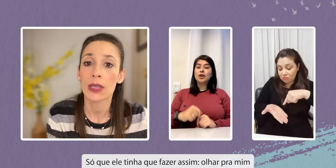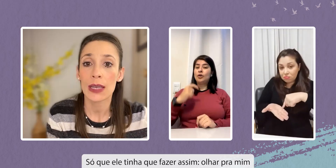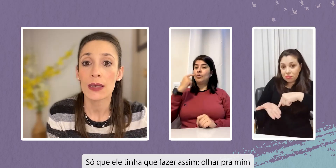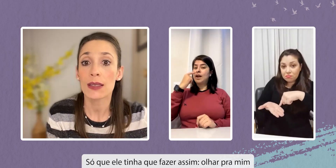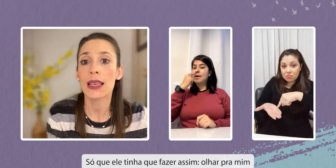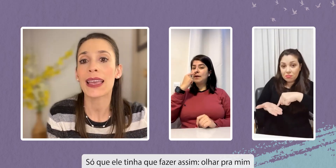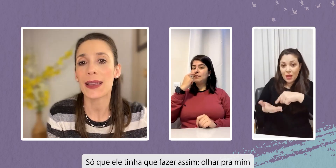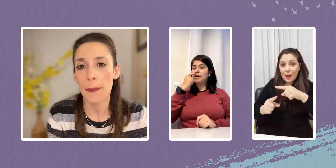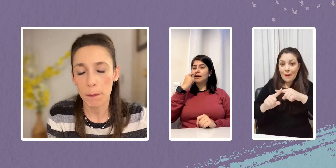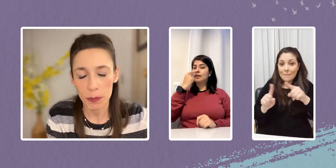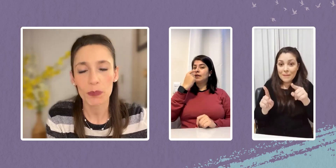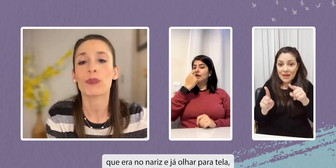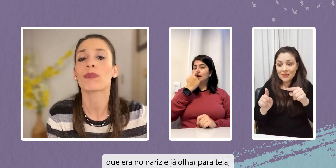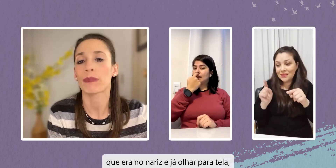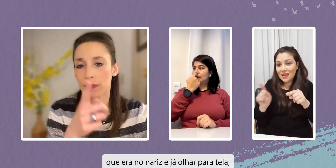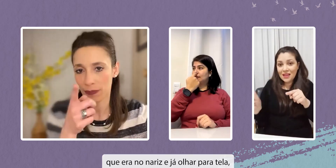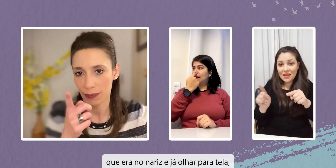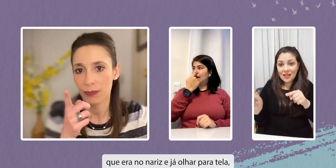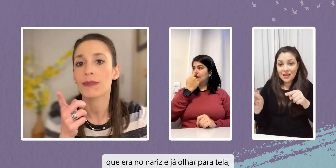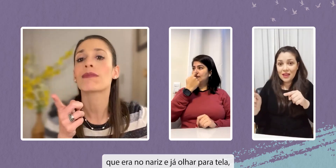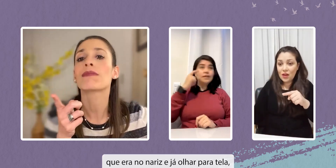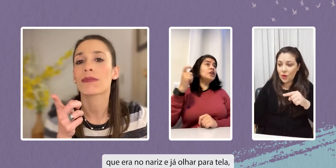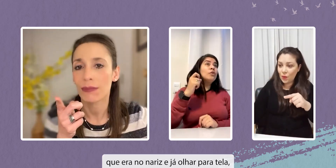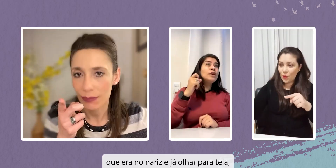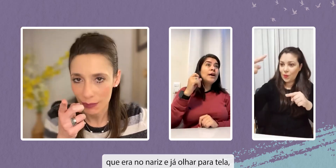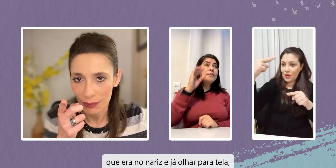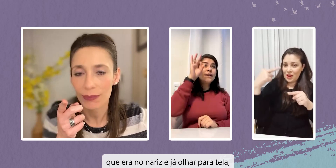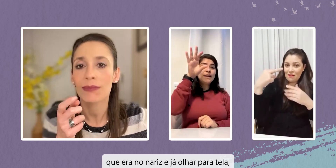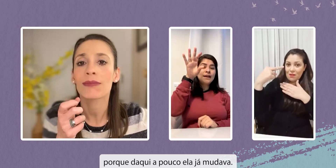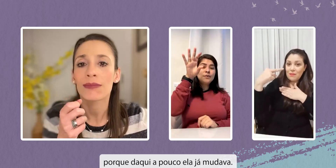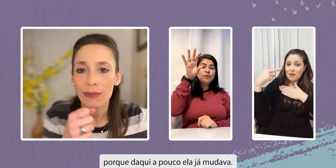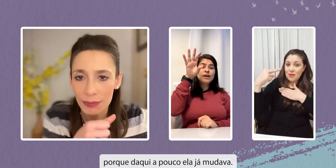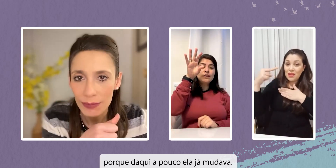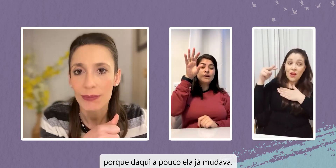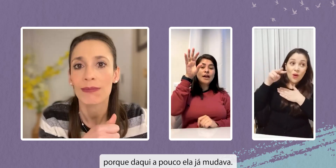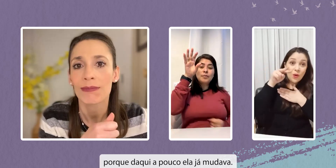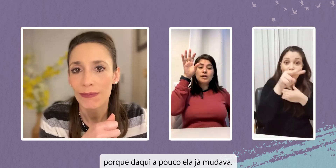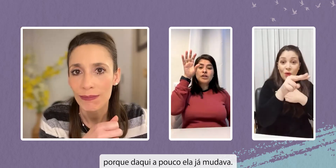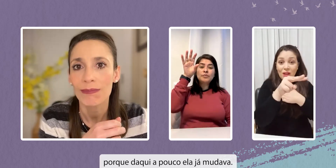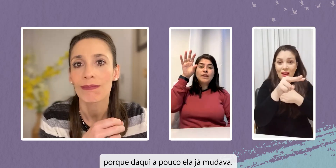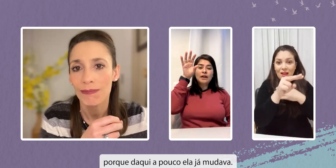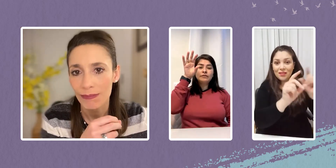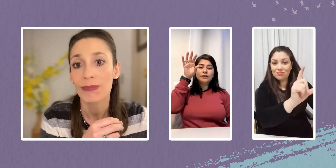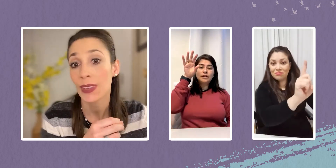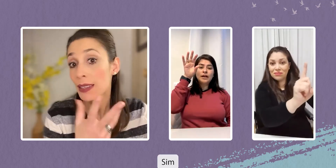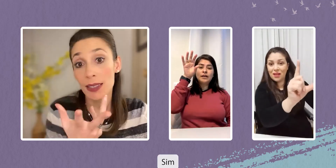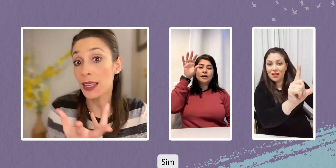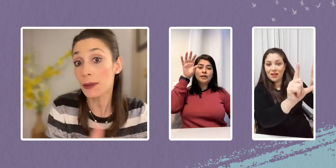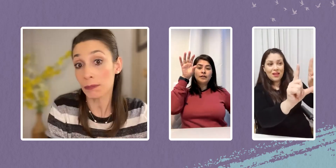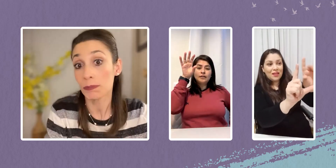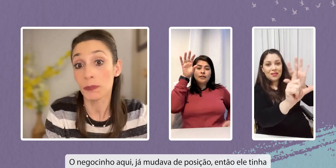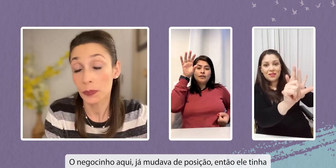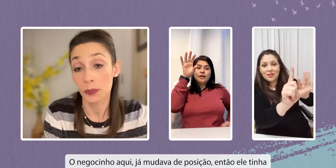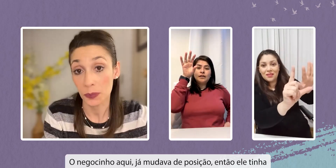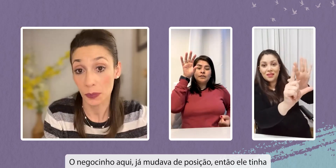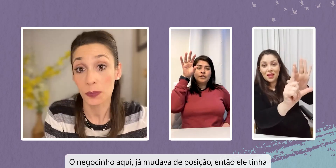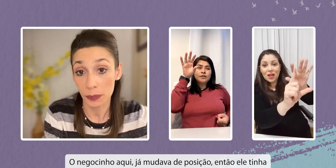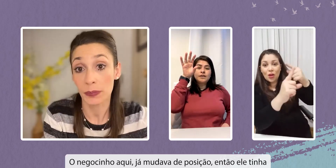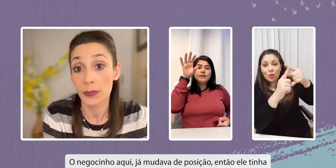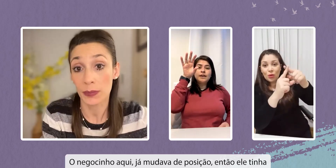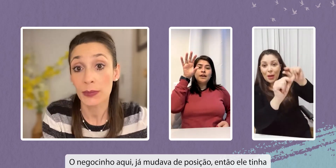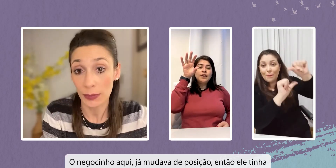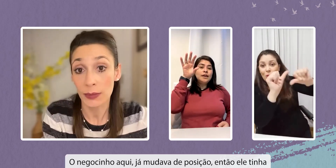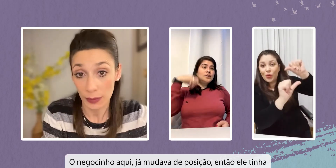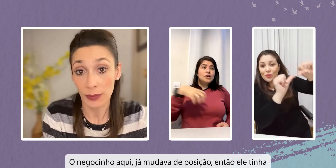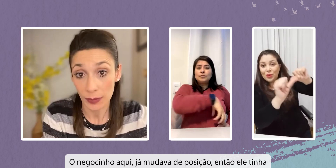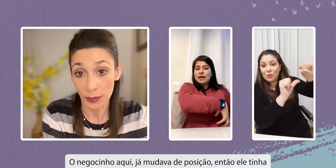assim, olhar para É, mim, que era no nariz, e já olhar para a tela, porque daqui a pouco ela já mudava sim. a